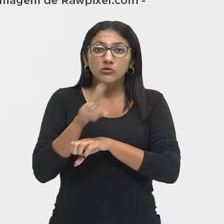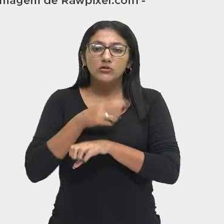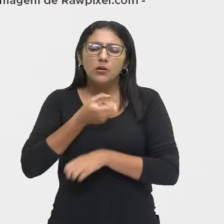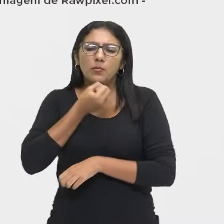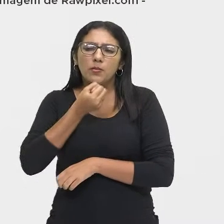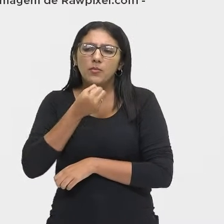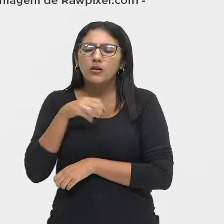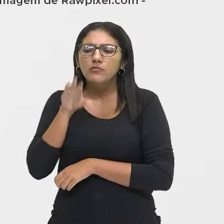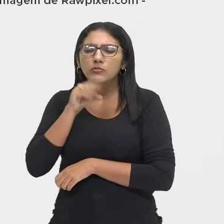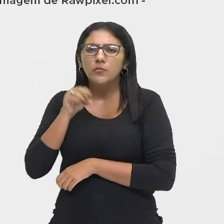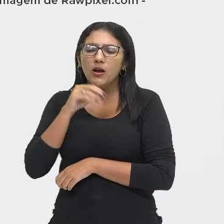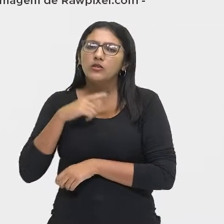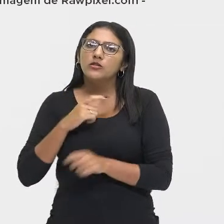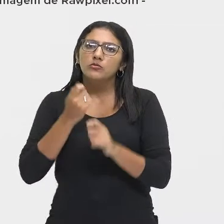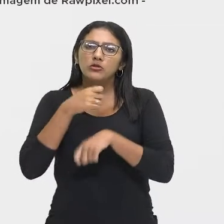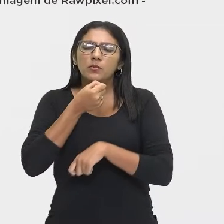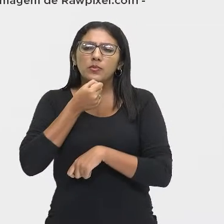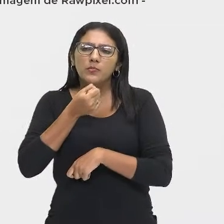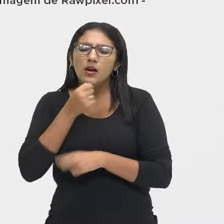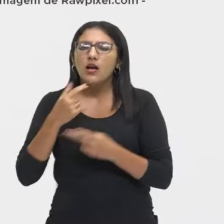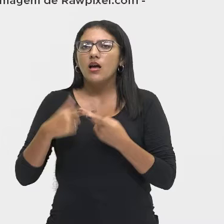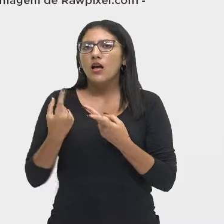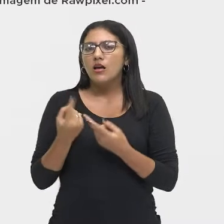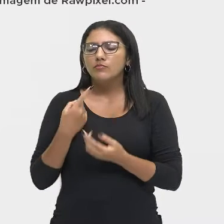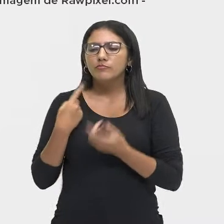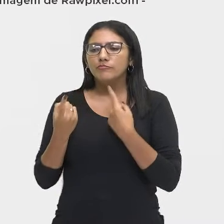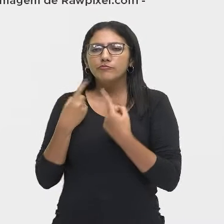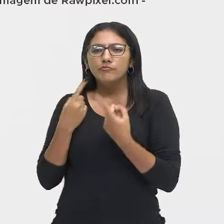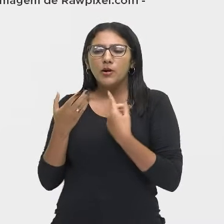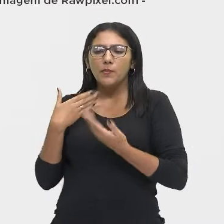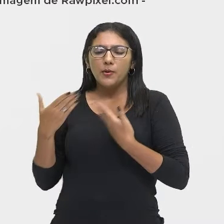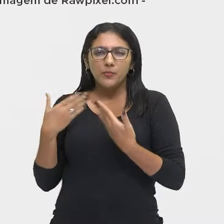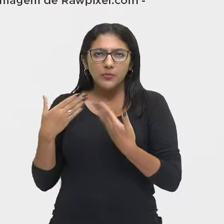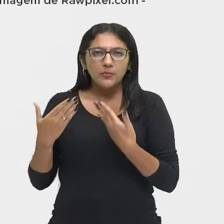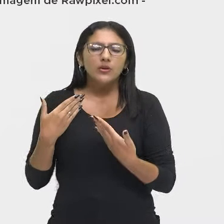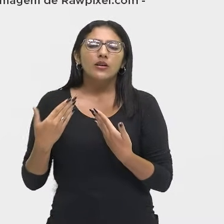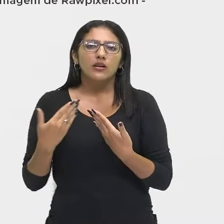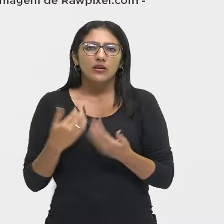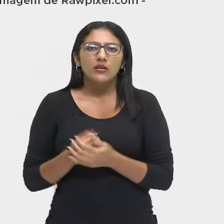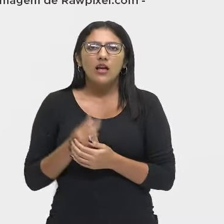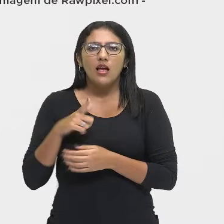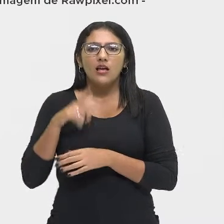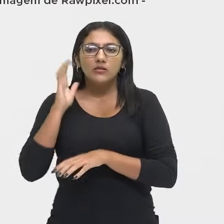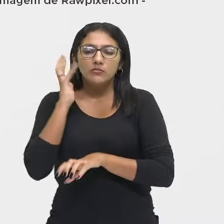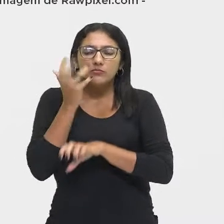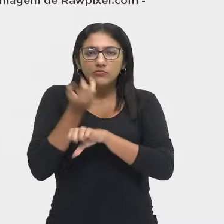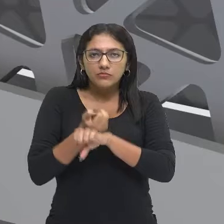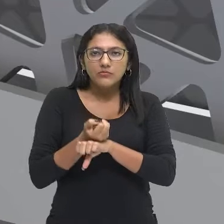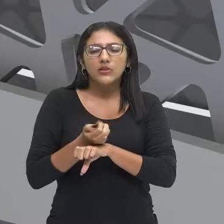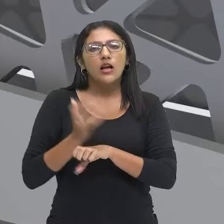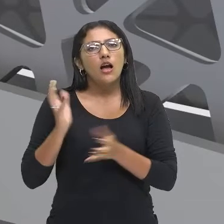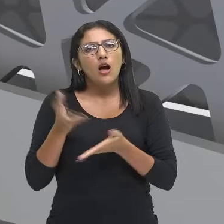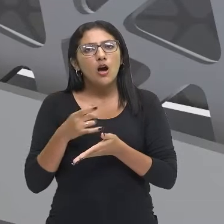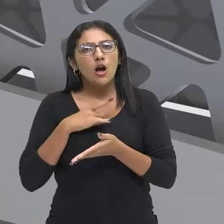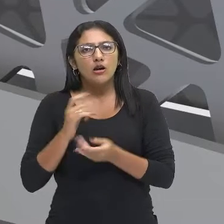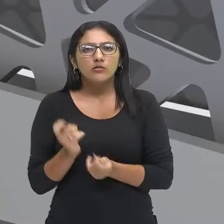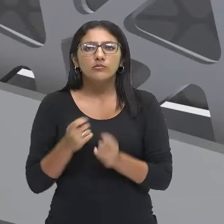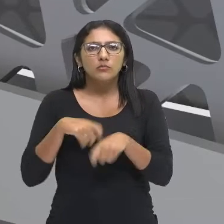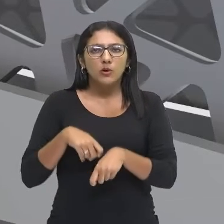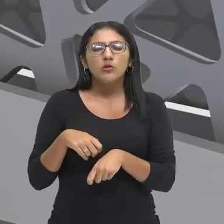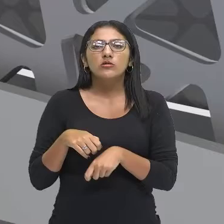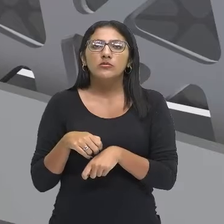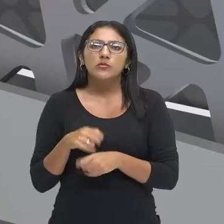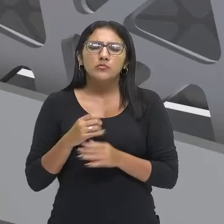pode ser uma reportagem, uma entrevista, um bate-papo, tá? Essas mídias agora elas podem ser procuradas de